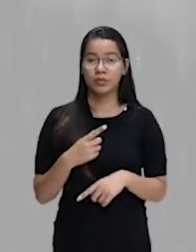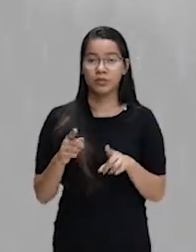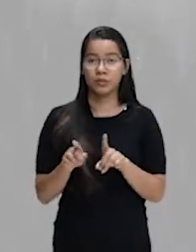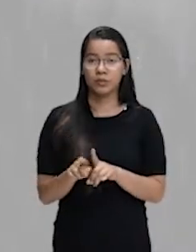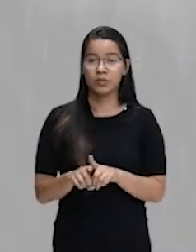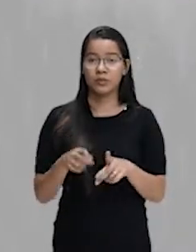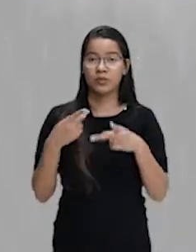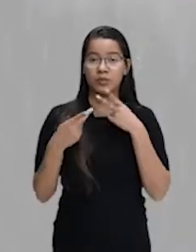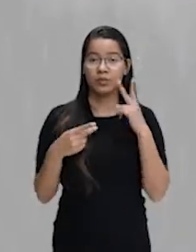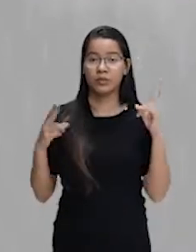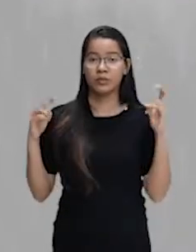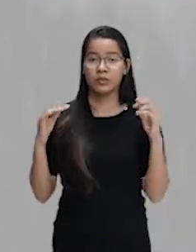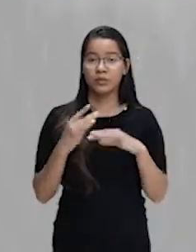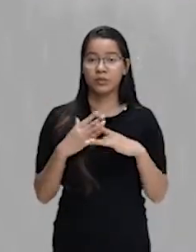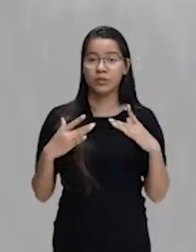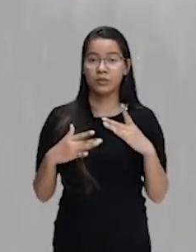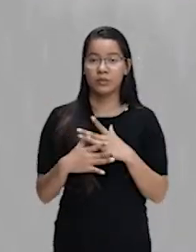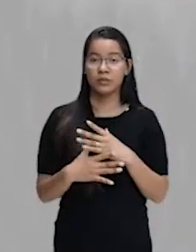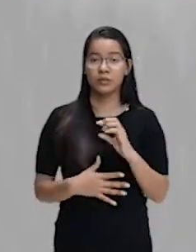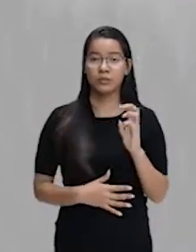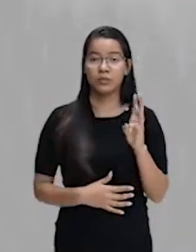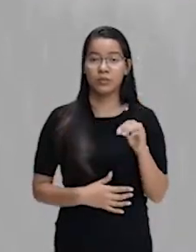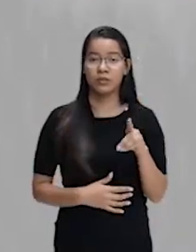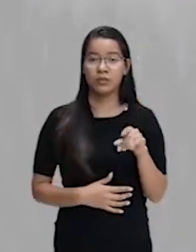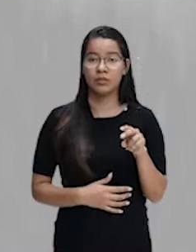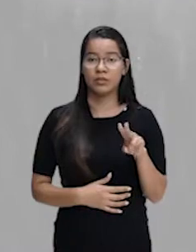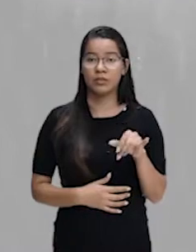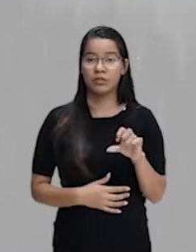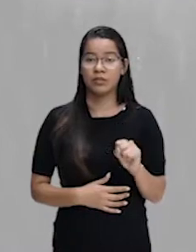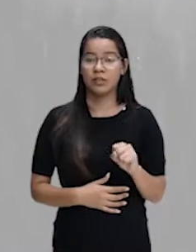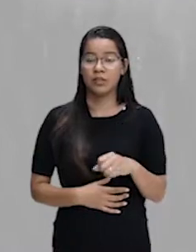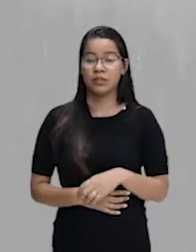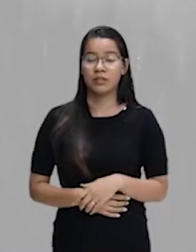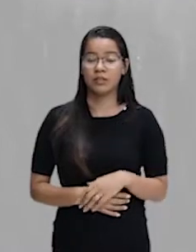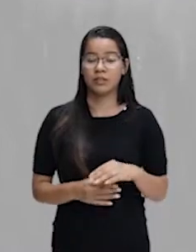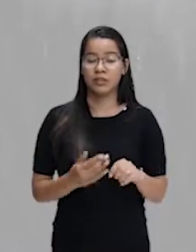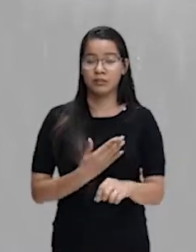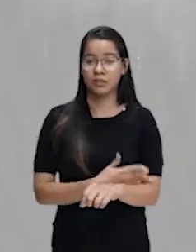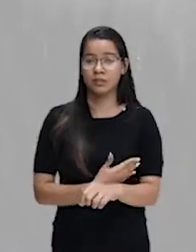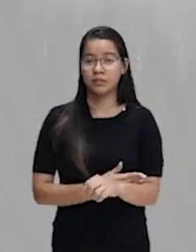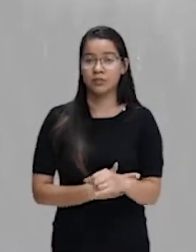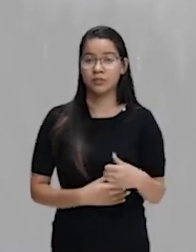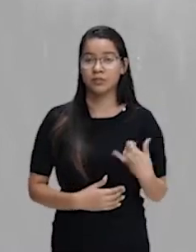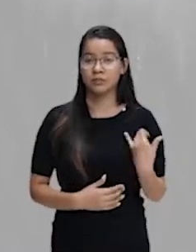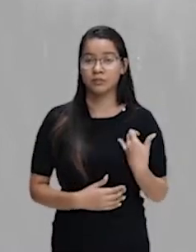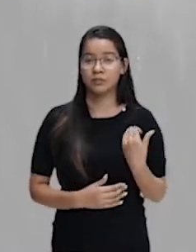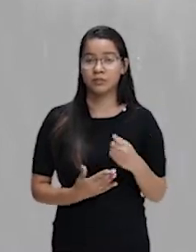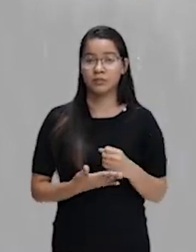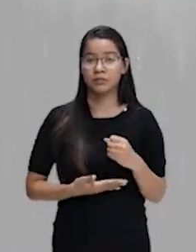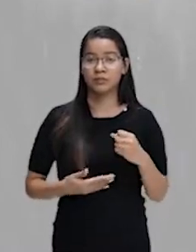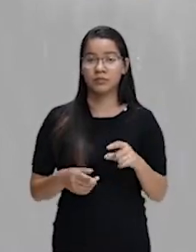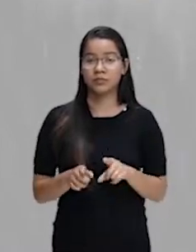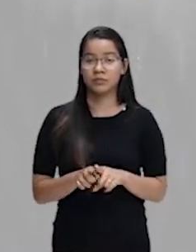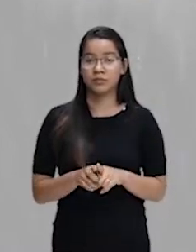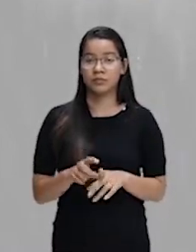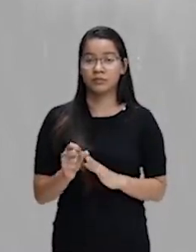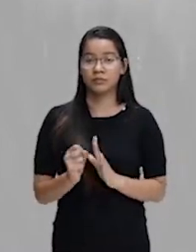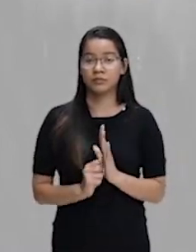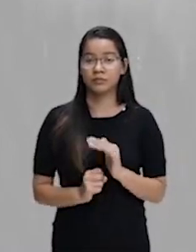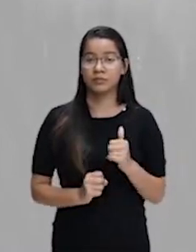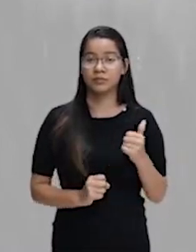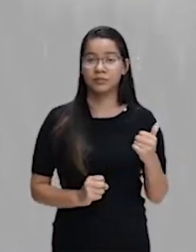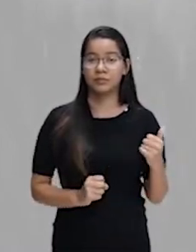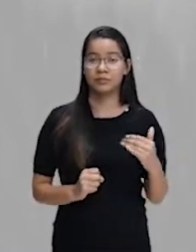sobre as cidades medievais. As cidades medievais aqui, da Baixa Idade Média, do século XI ao século